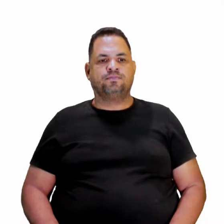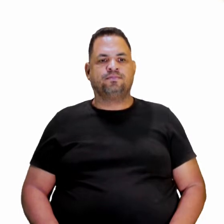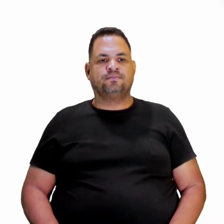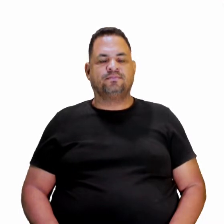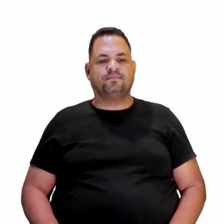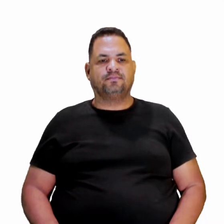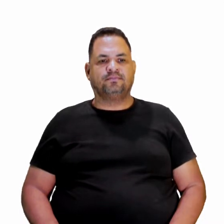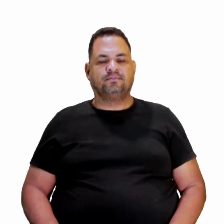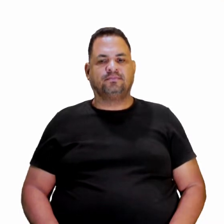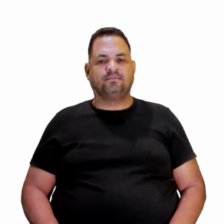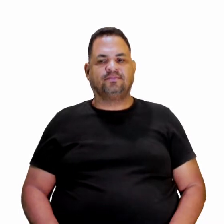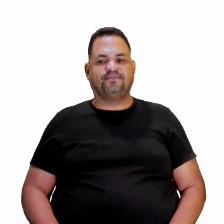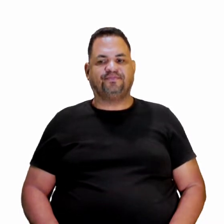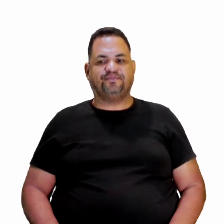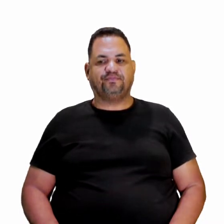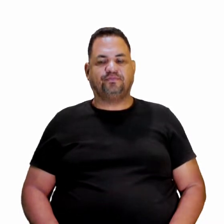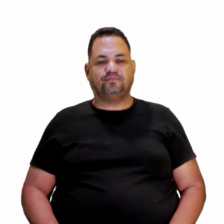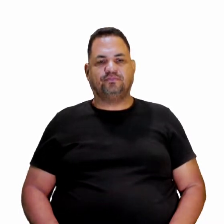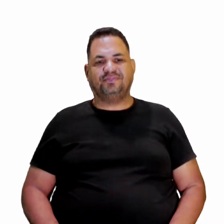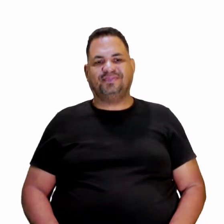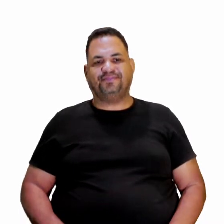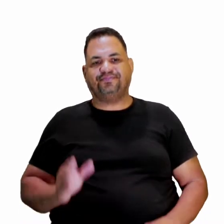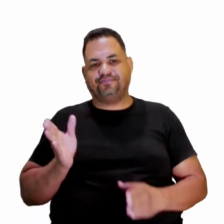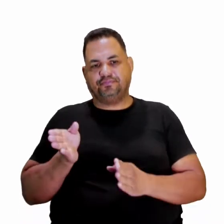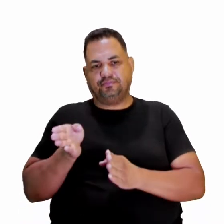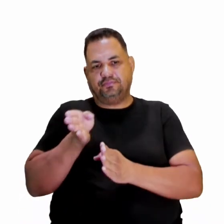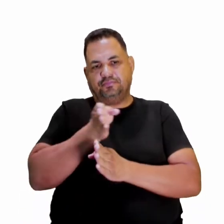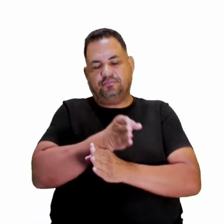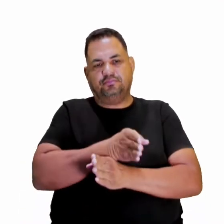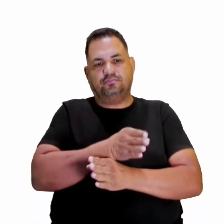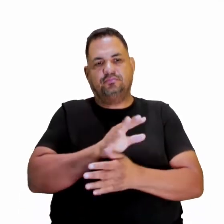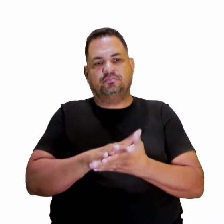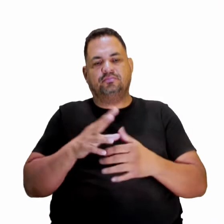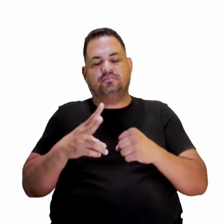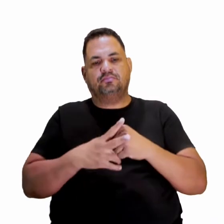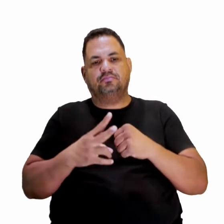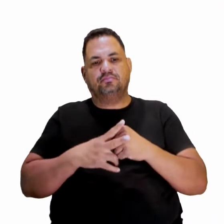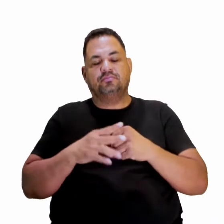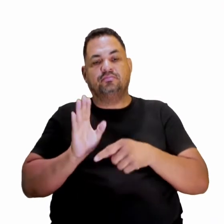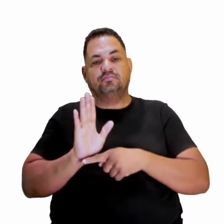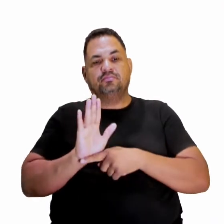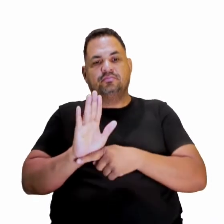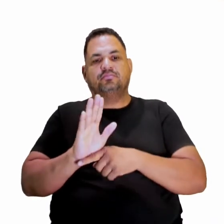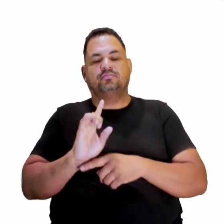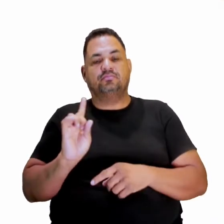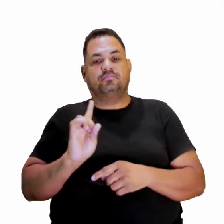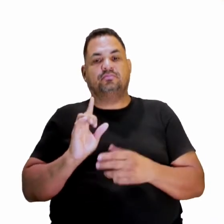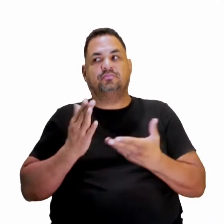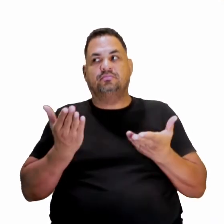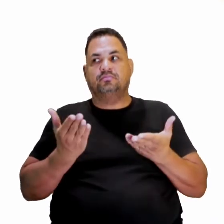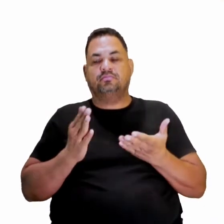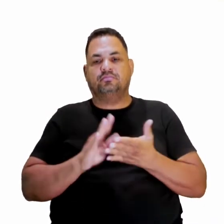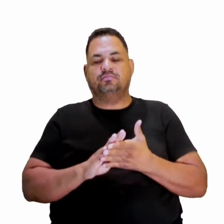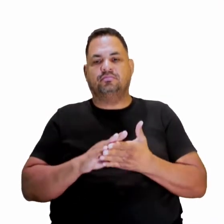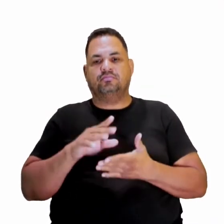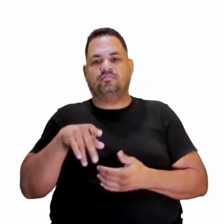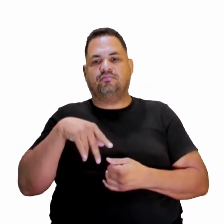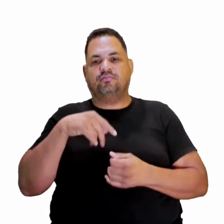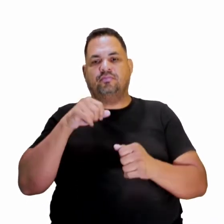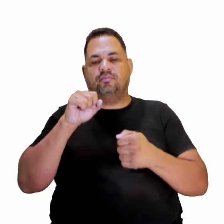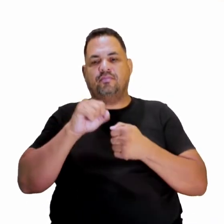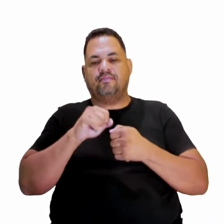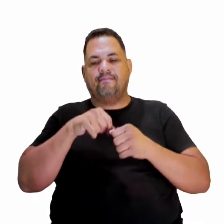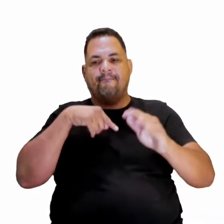word, na verdade, você vai colocar na frente do verbo auxiliar. Não é o caso daqui, porque a gente está fazendo